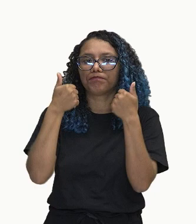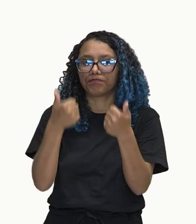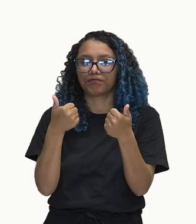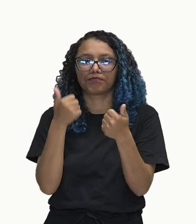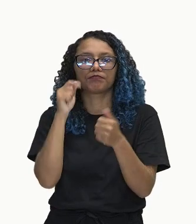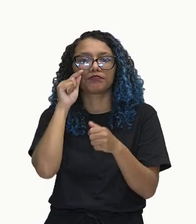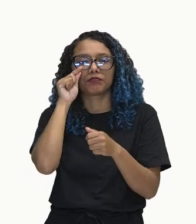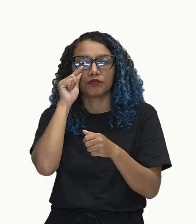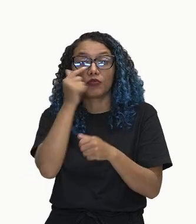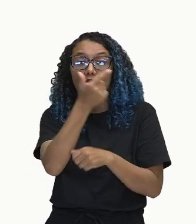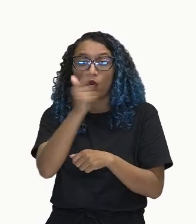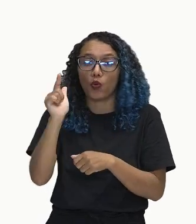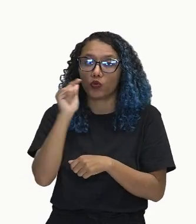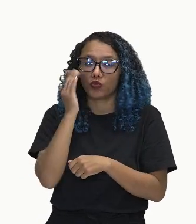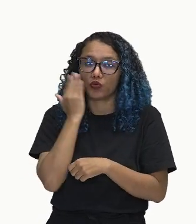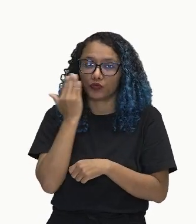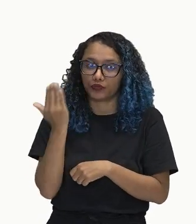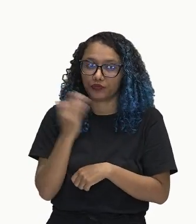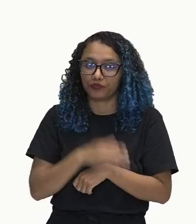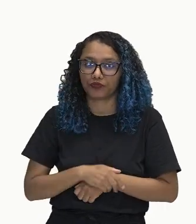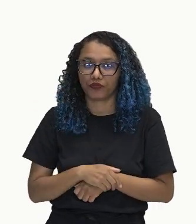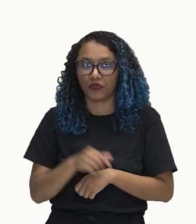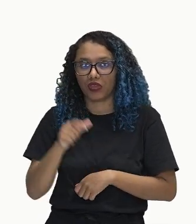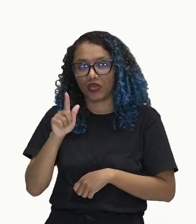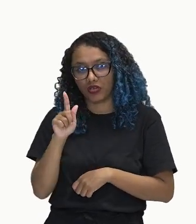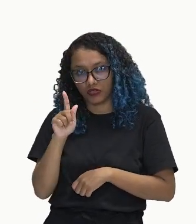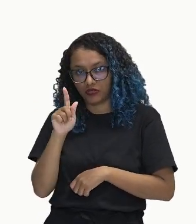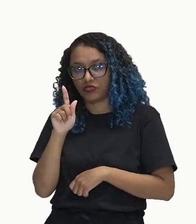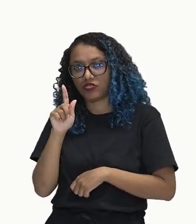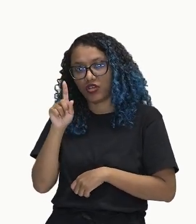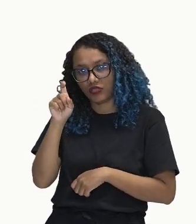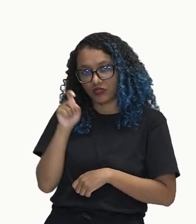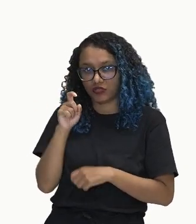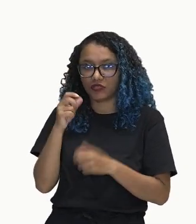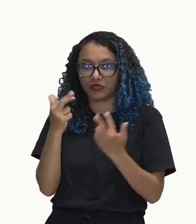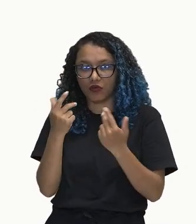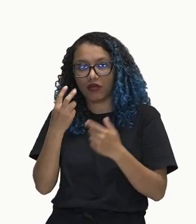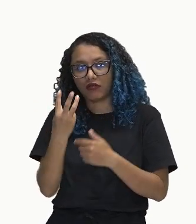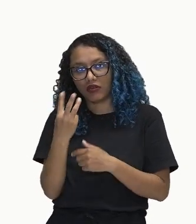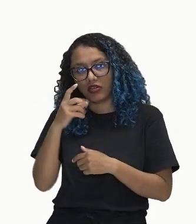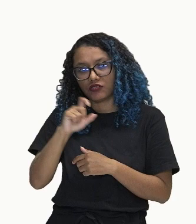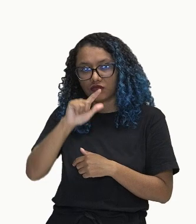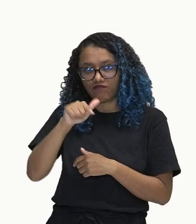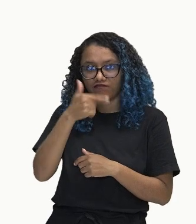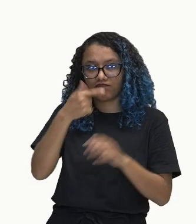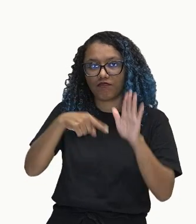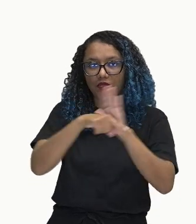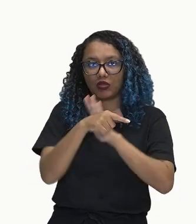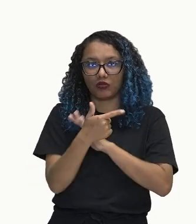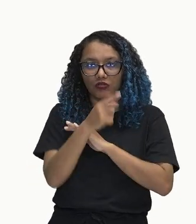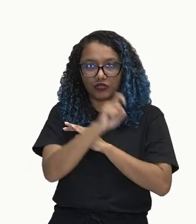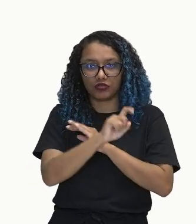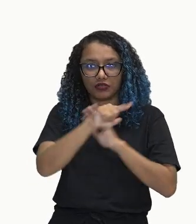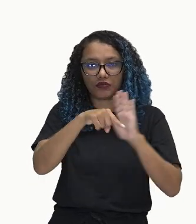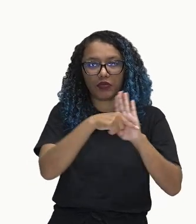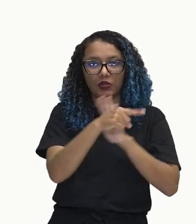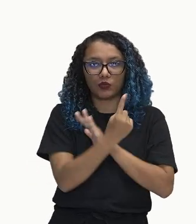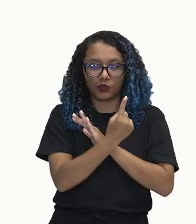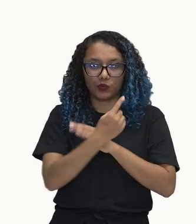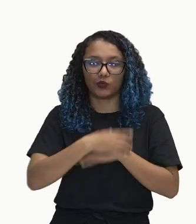exemplo, agora, nós temos o polinômio g de x igual a 3x² menos 2x menos